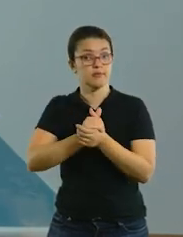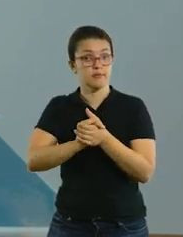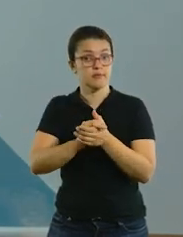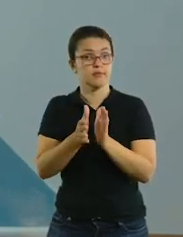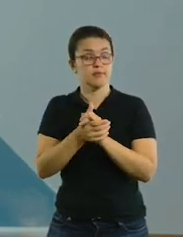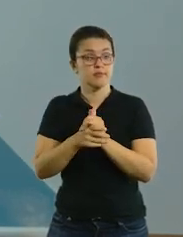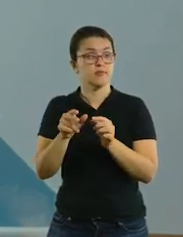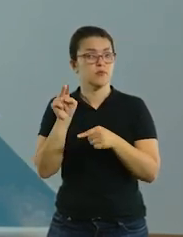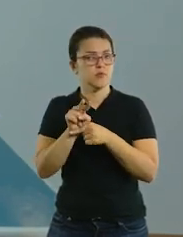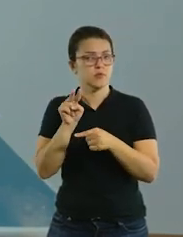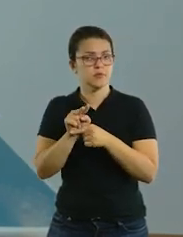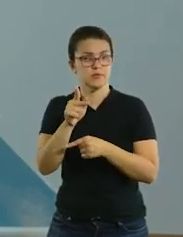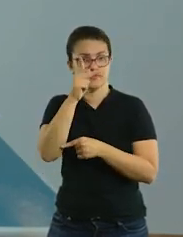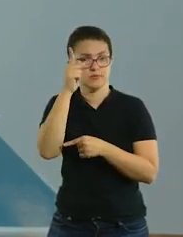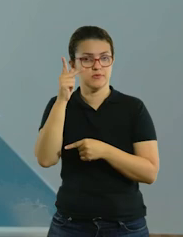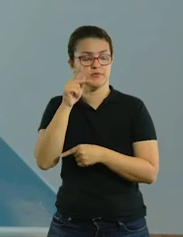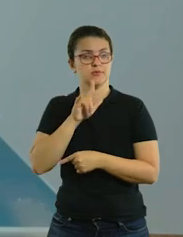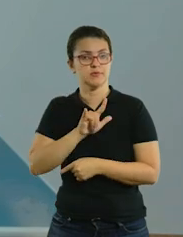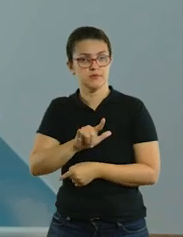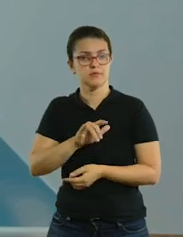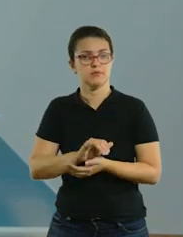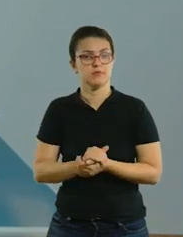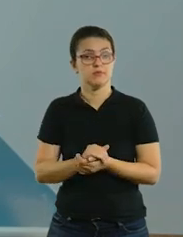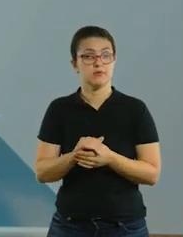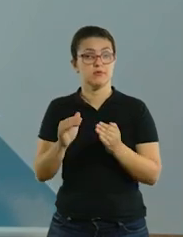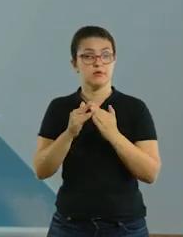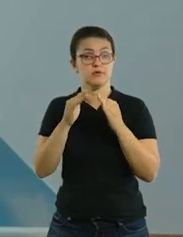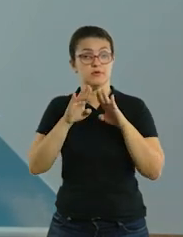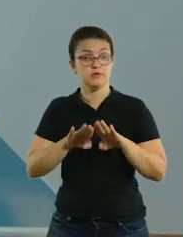as mãos, protejam quem vocês amam, fiquem em casa.